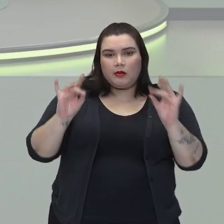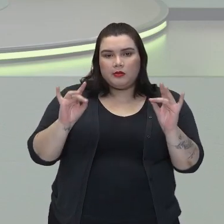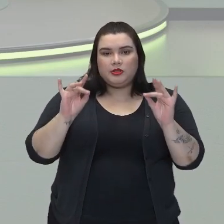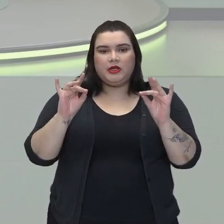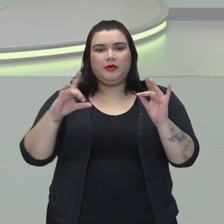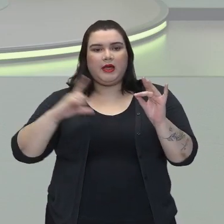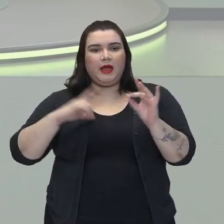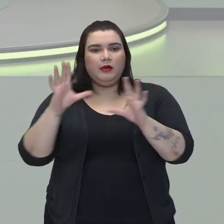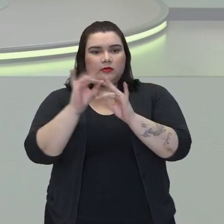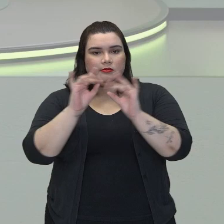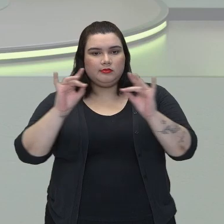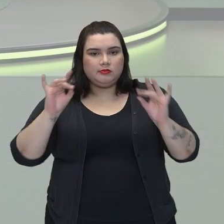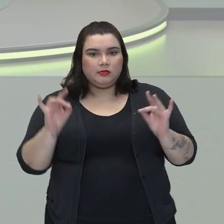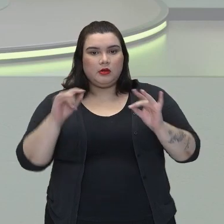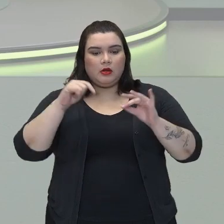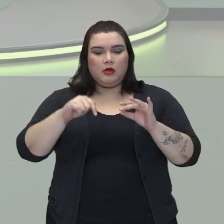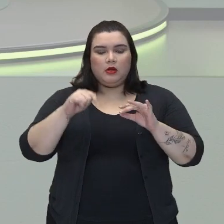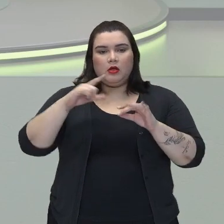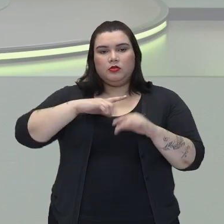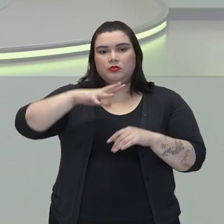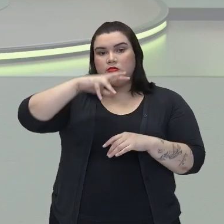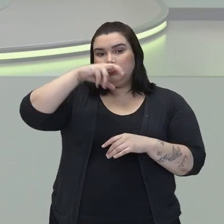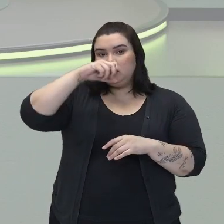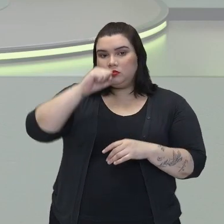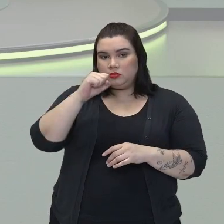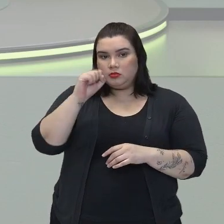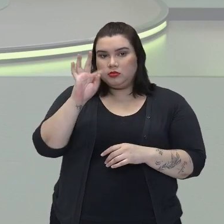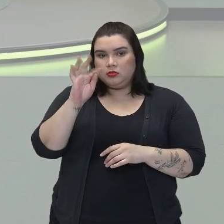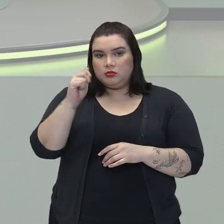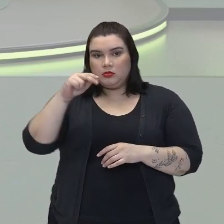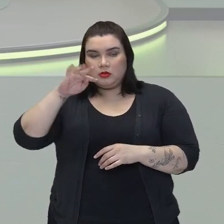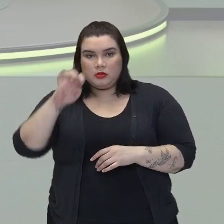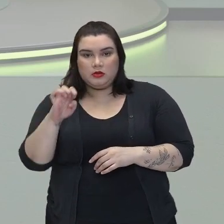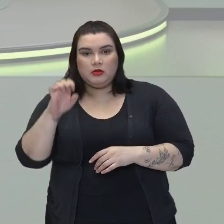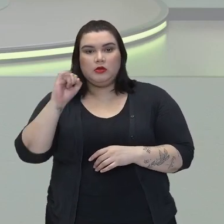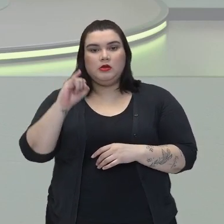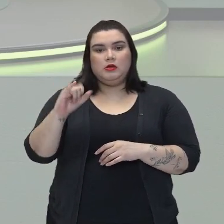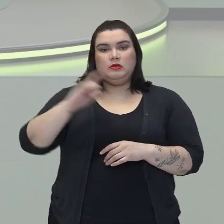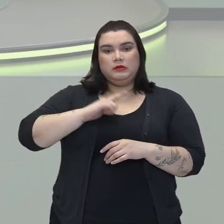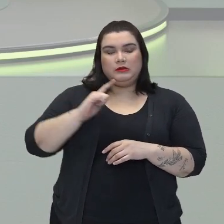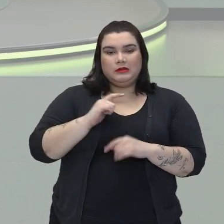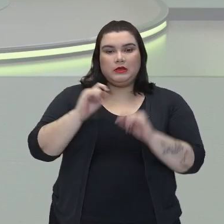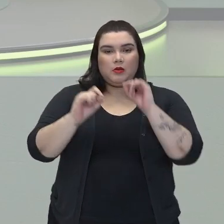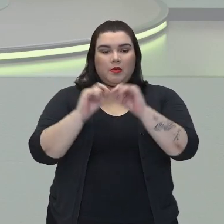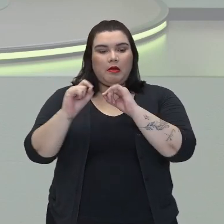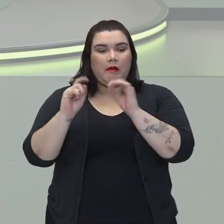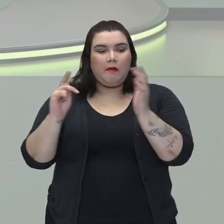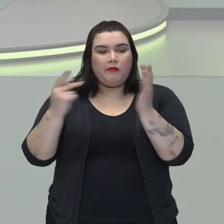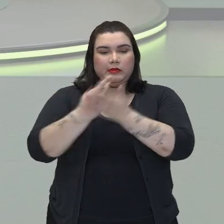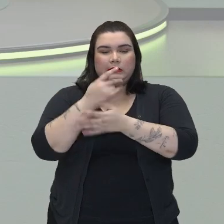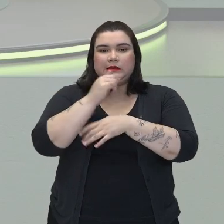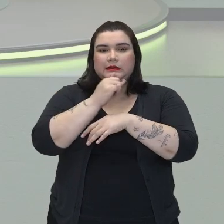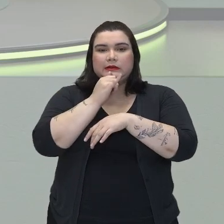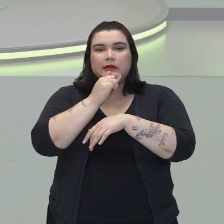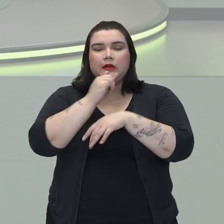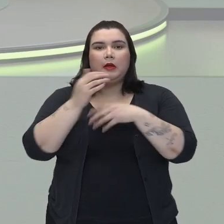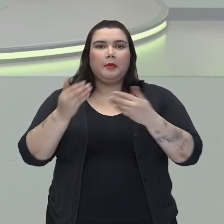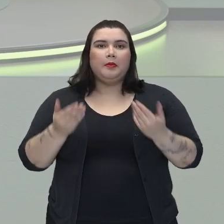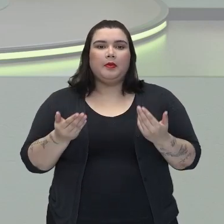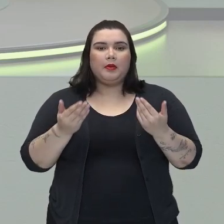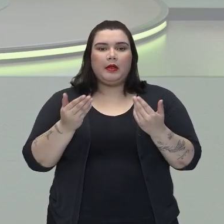ele é injetado nos tecidos, ele provoca dor e uma irritação muito característica. Então, por